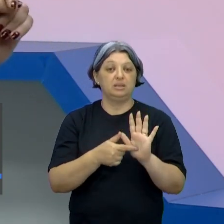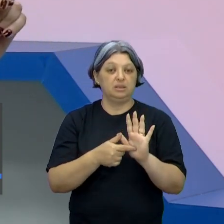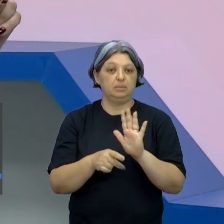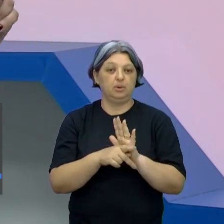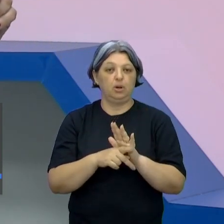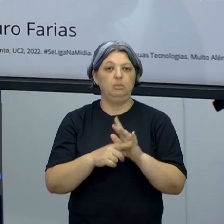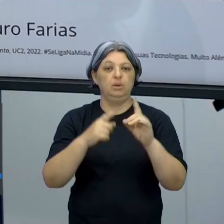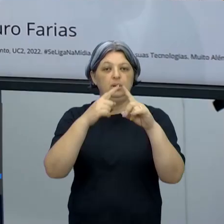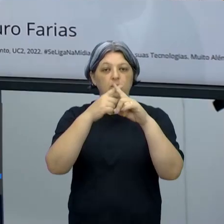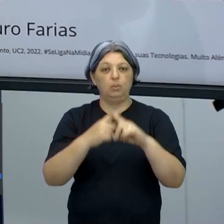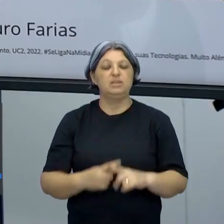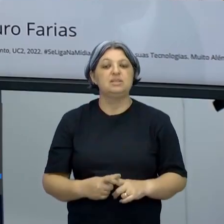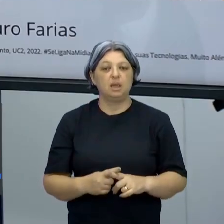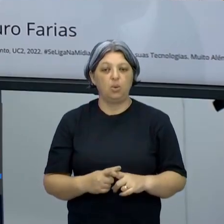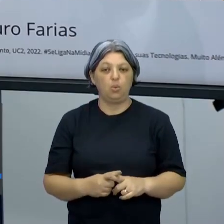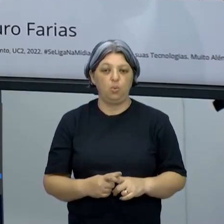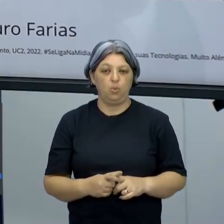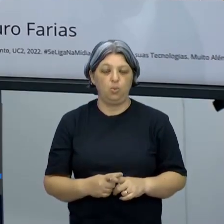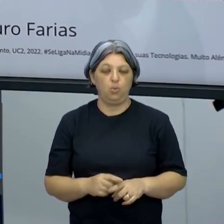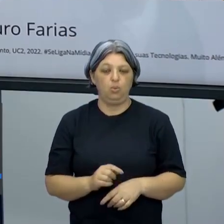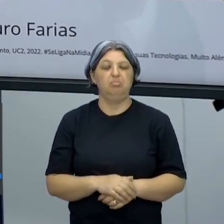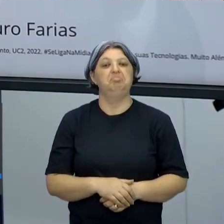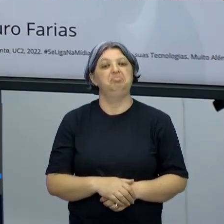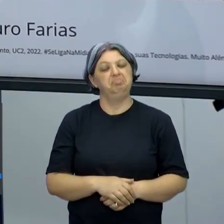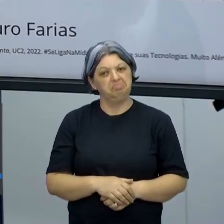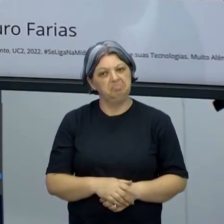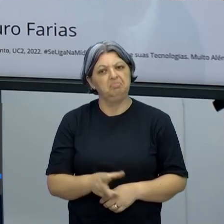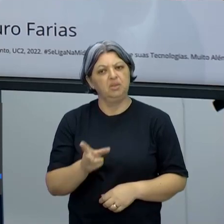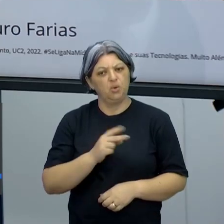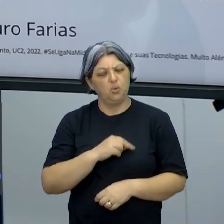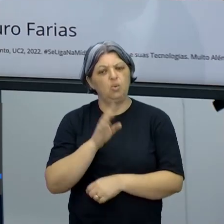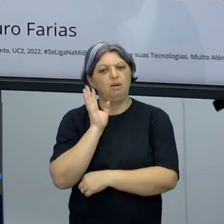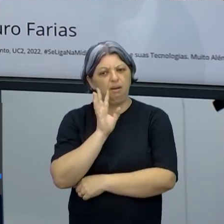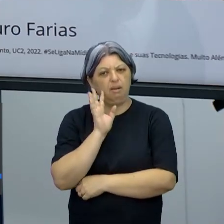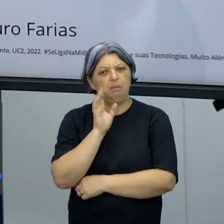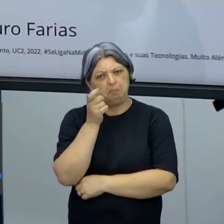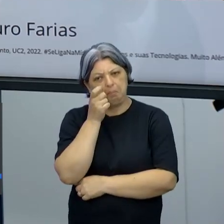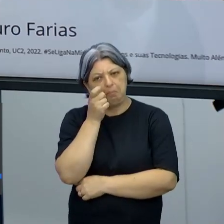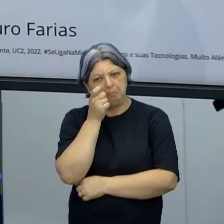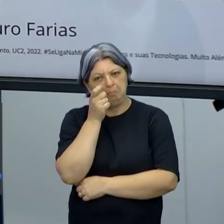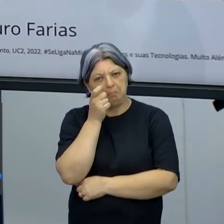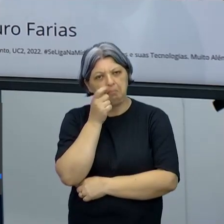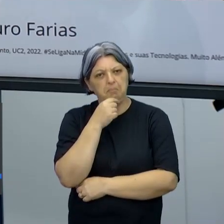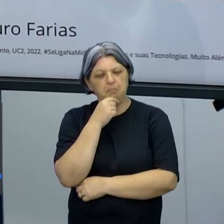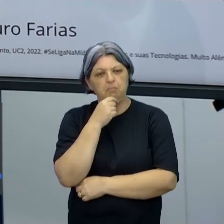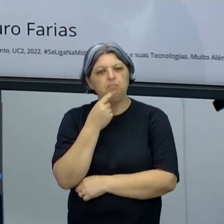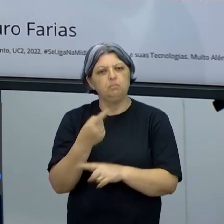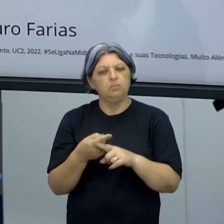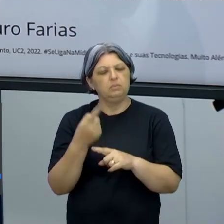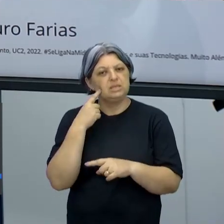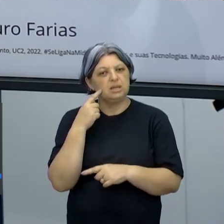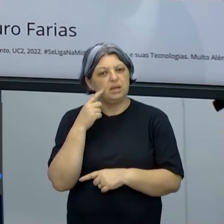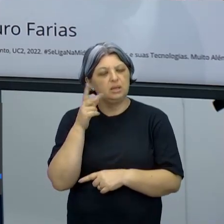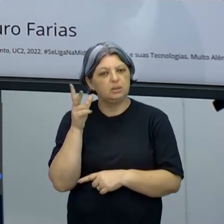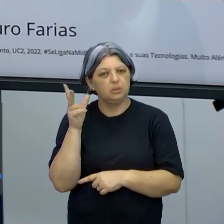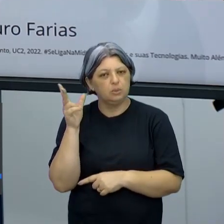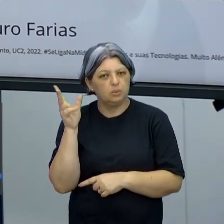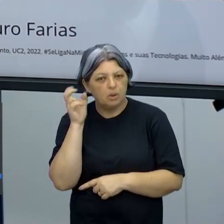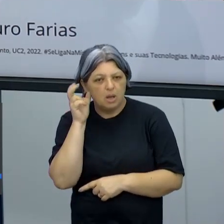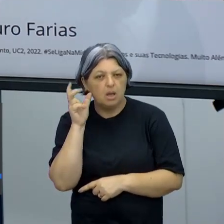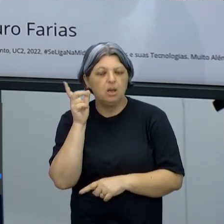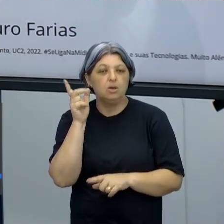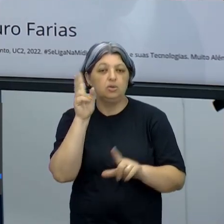kata. Nossa, Mara, que interessante, que bacana. Me vem em mente, falando de audiovisual, aqueles processos